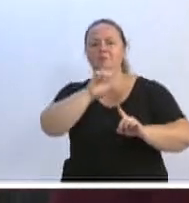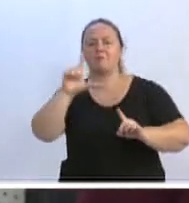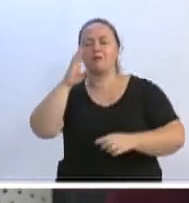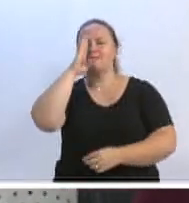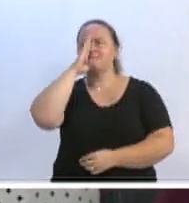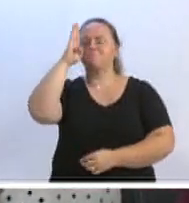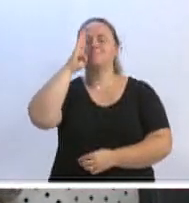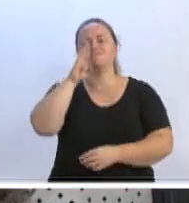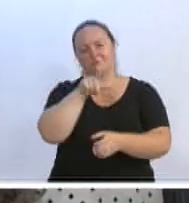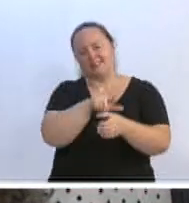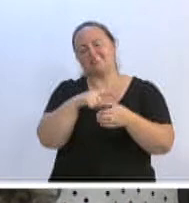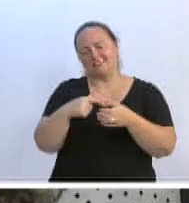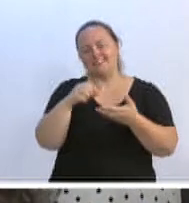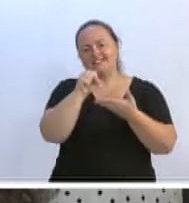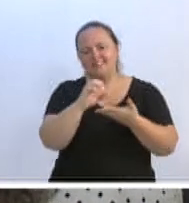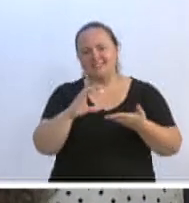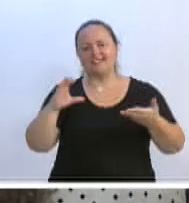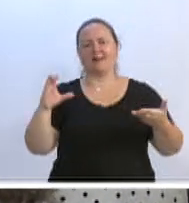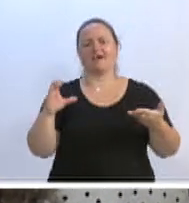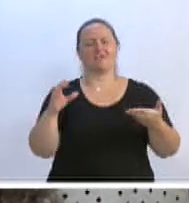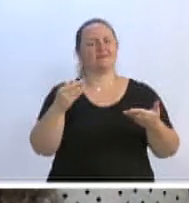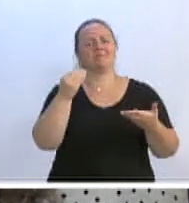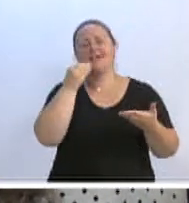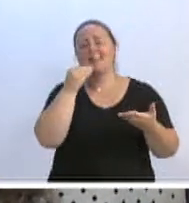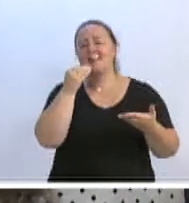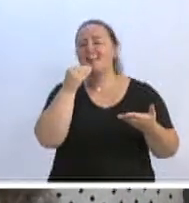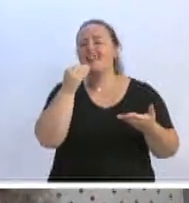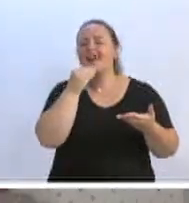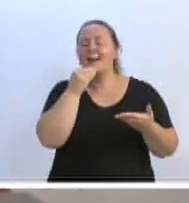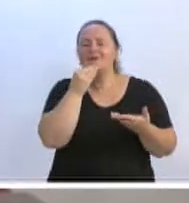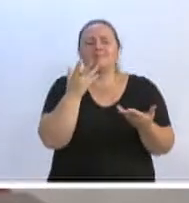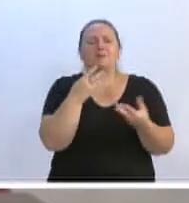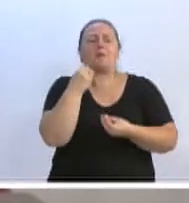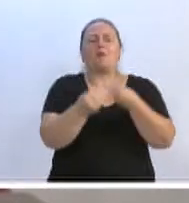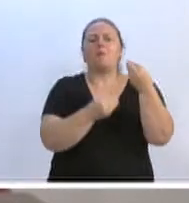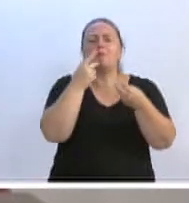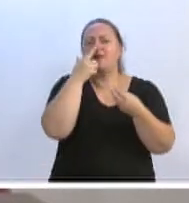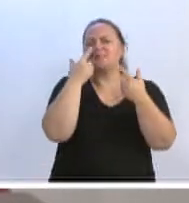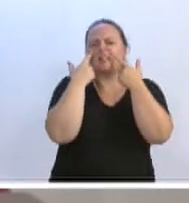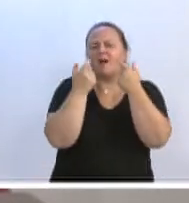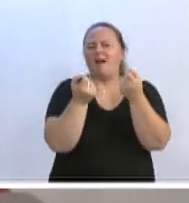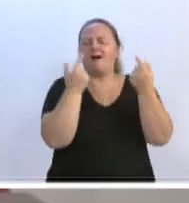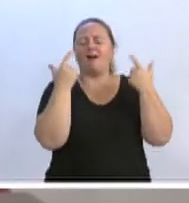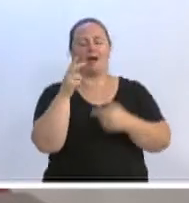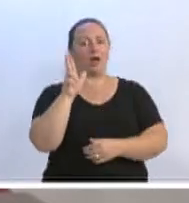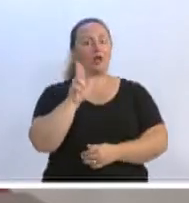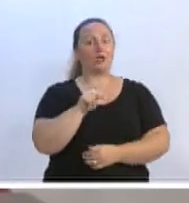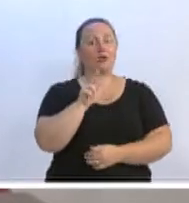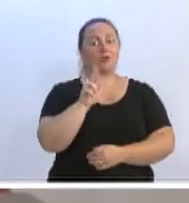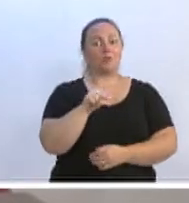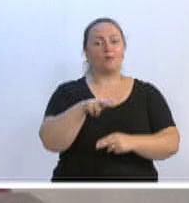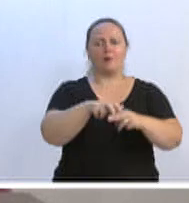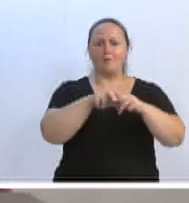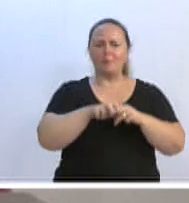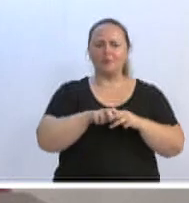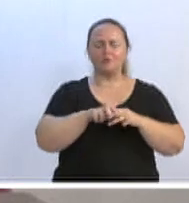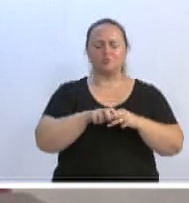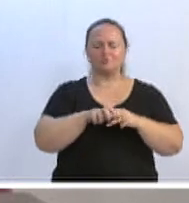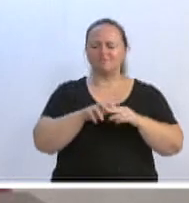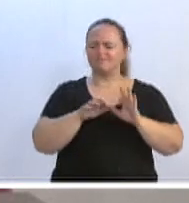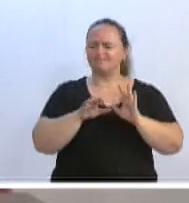principais cidades do estado de Santa Catarina, não poderia deixar passar em branco. E por isso, com muita humildade, mas com muita honra